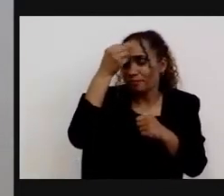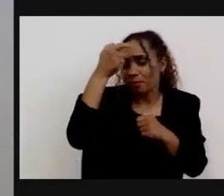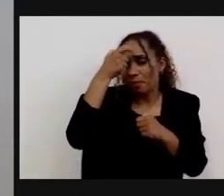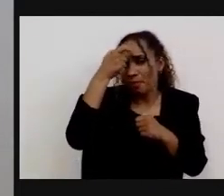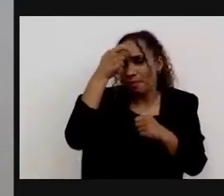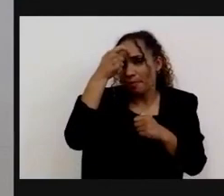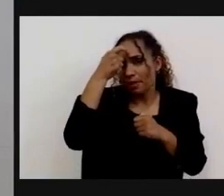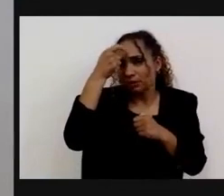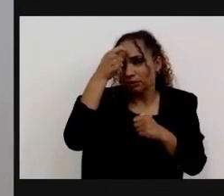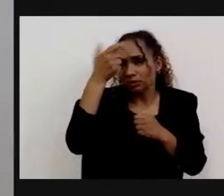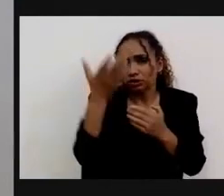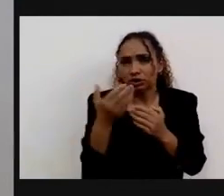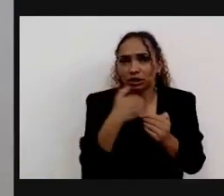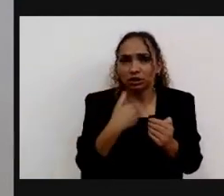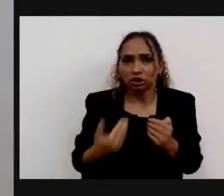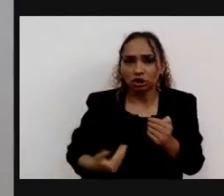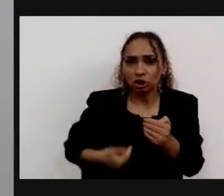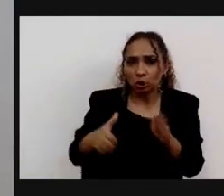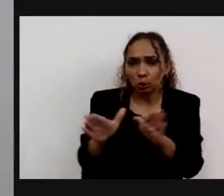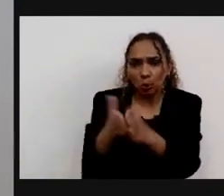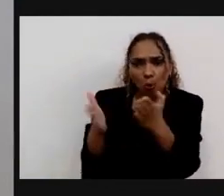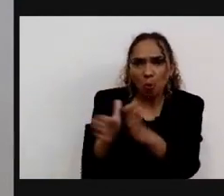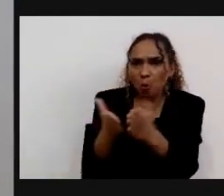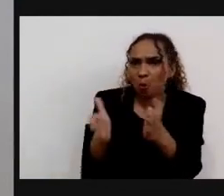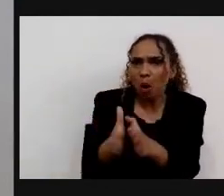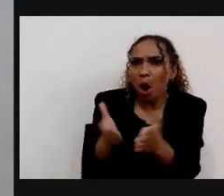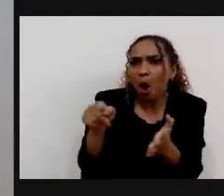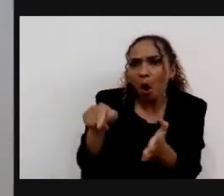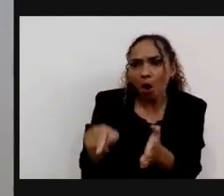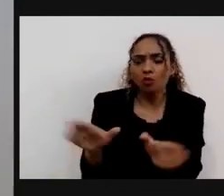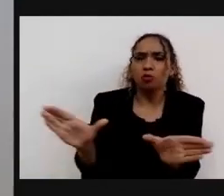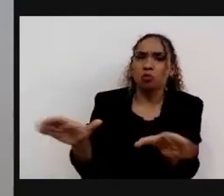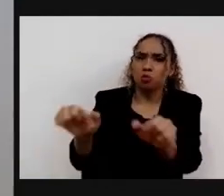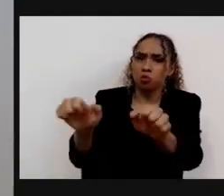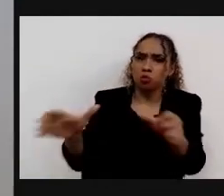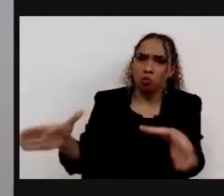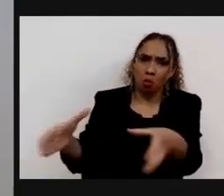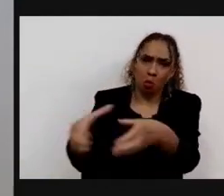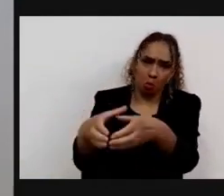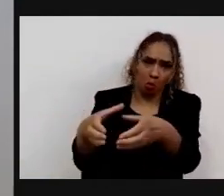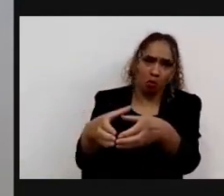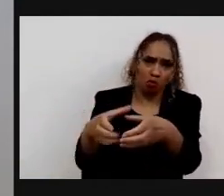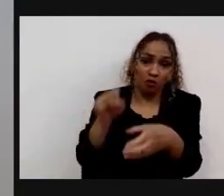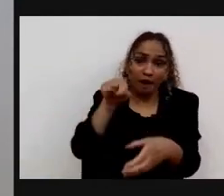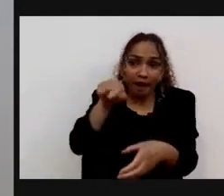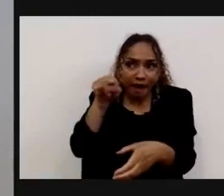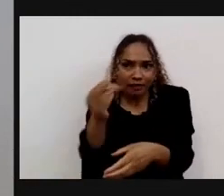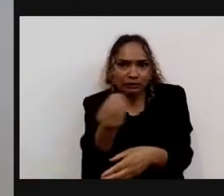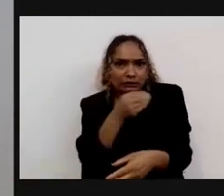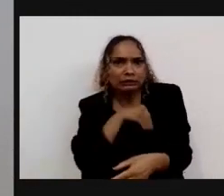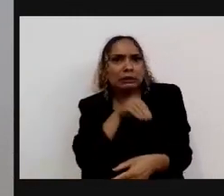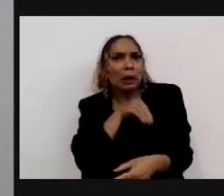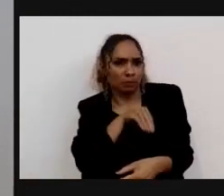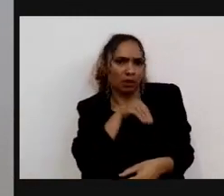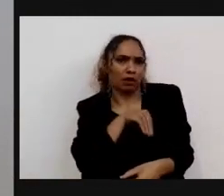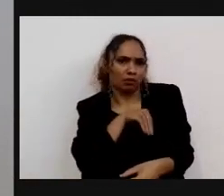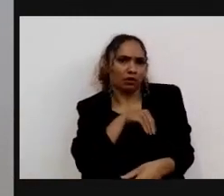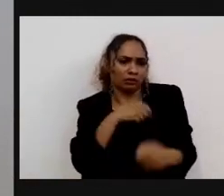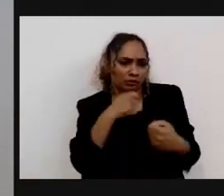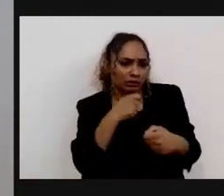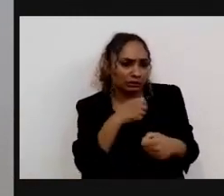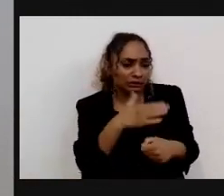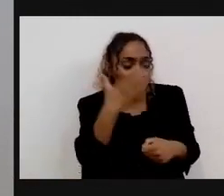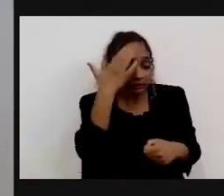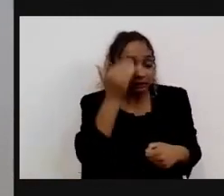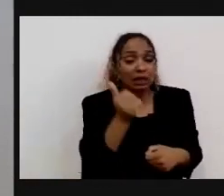dinheiro público de pobre né que tem a carga tributária enorme no Brasil é isso que nos remunera no dia a dia isso tem que estar ali no nosso